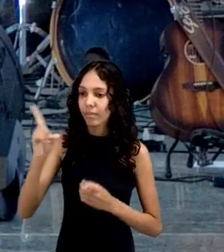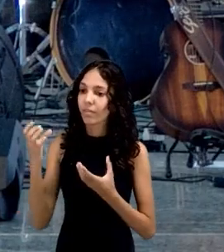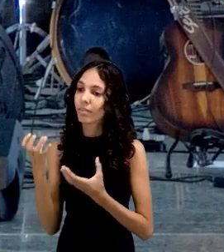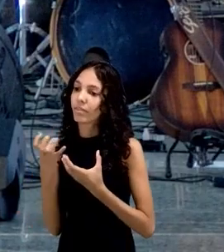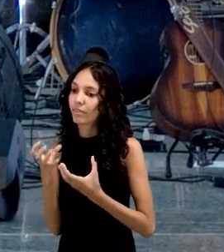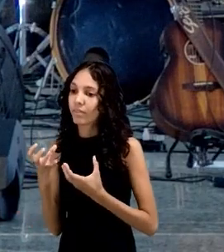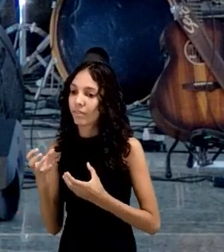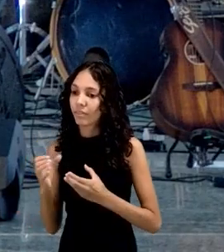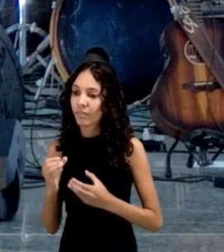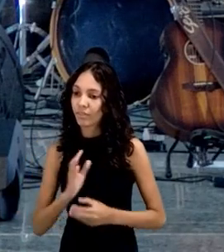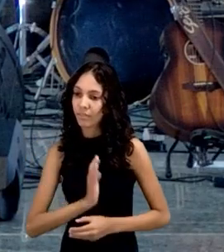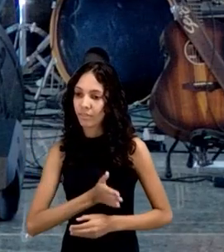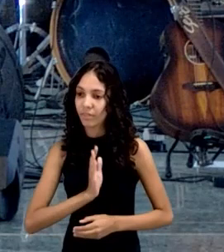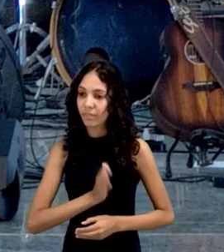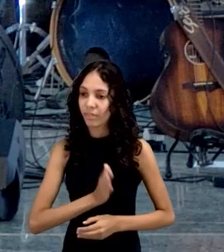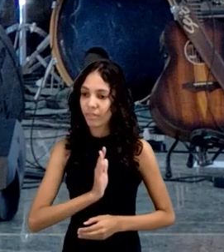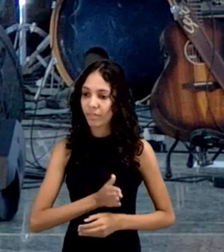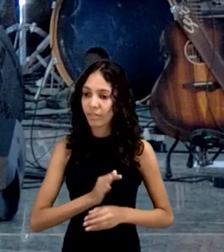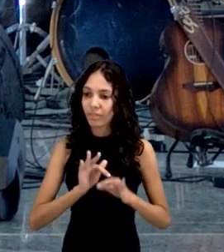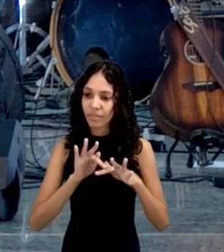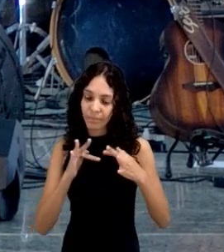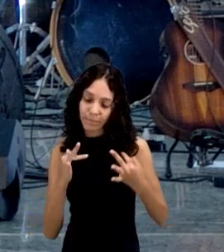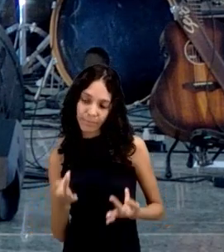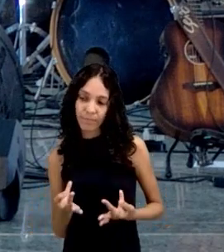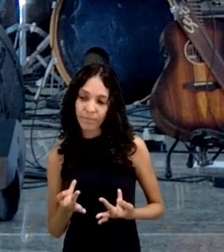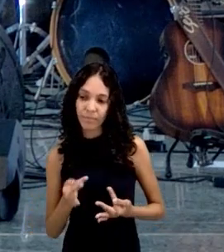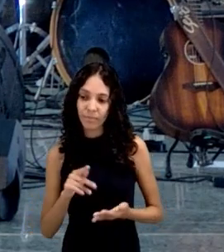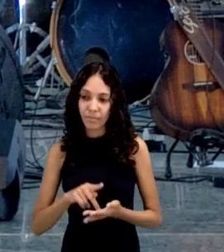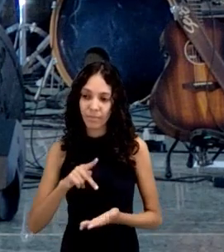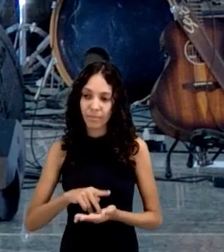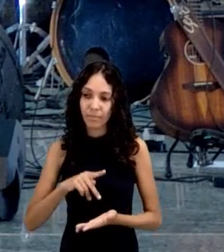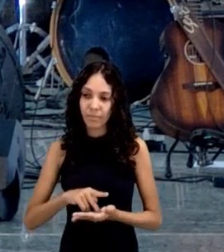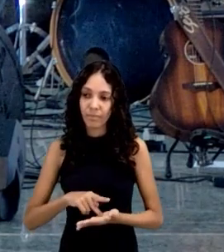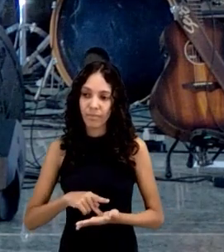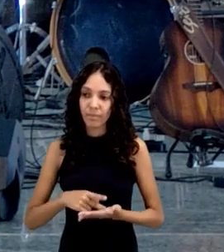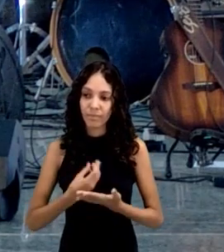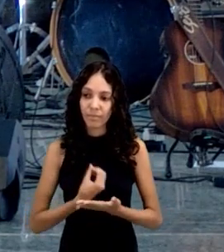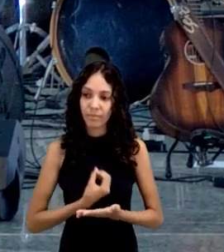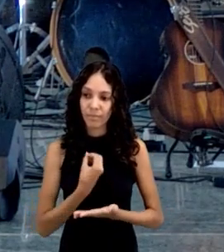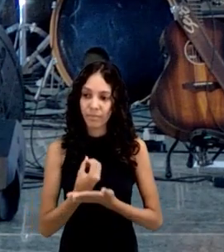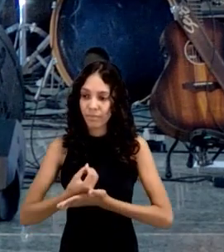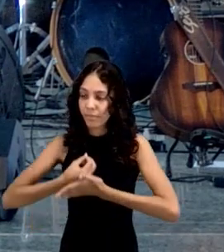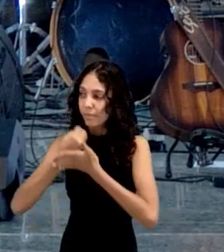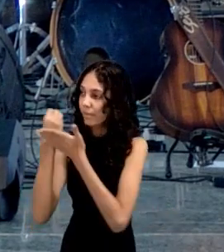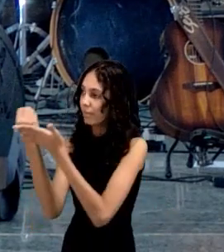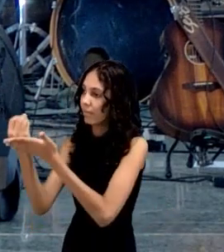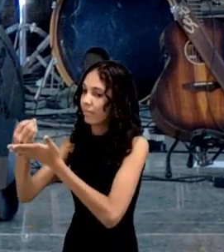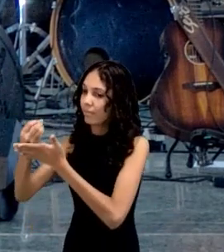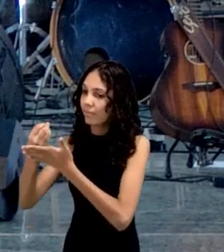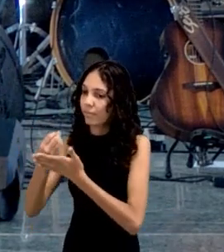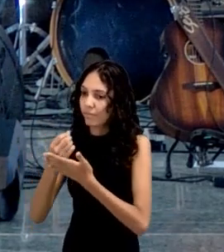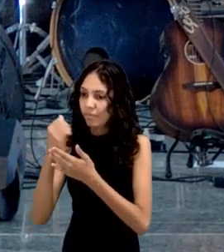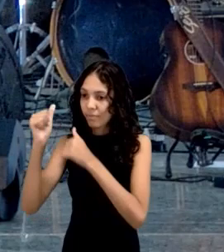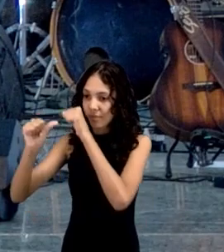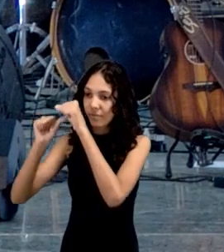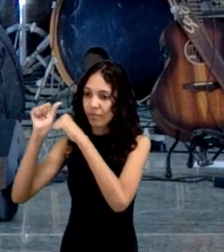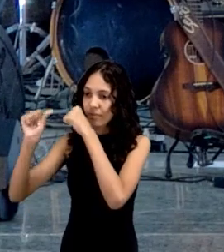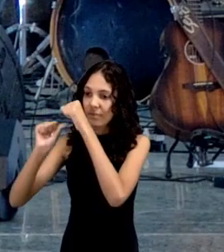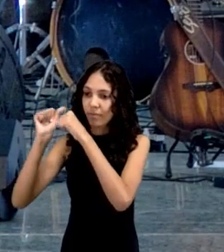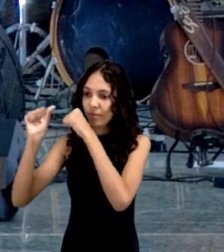é mudança de mente, e arrependimento agora no sentido brasileiro mesmo, é olhar para trás e dizer assim, poxa, eu fiz